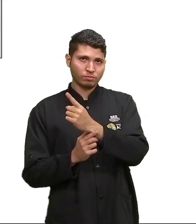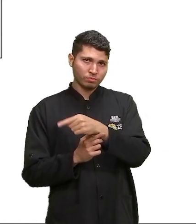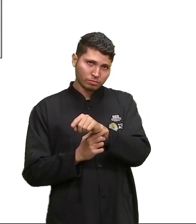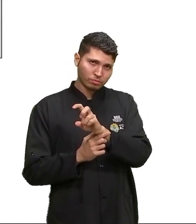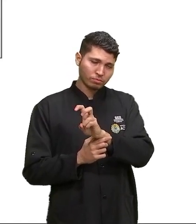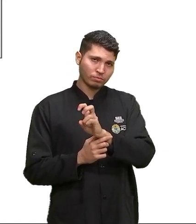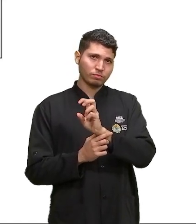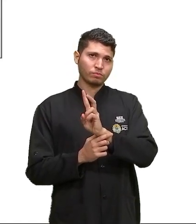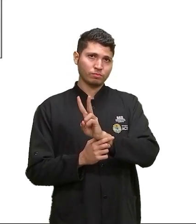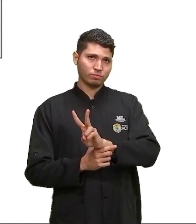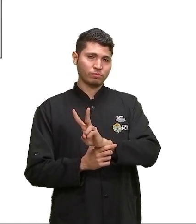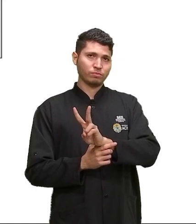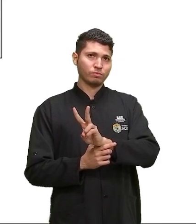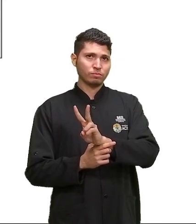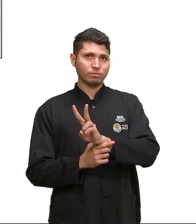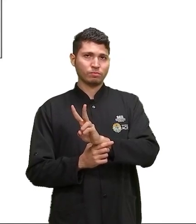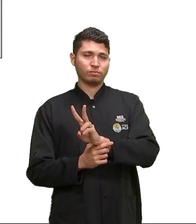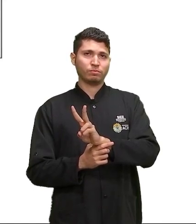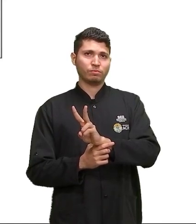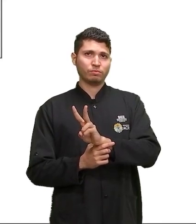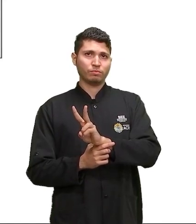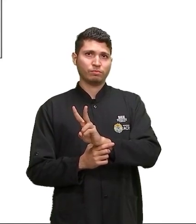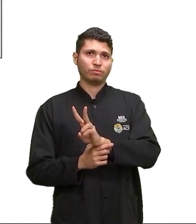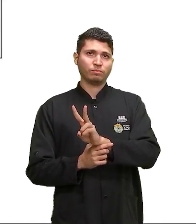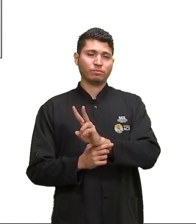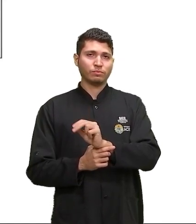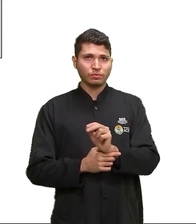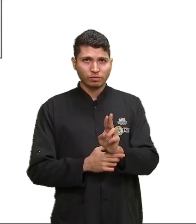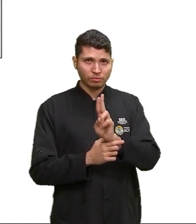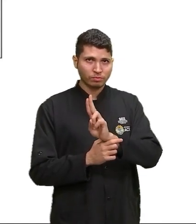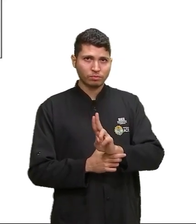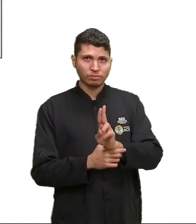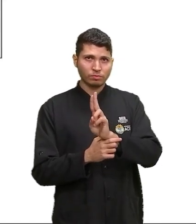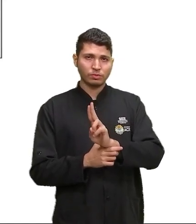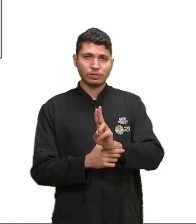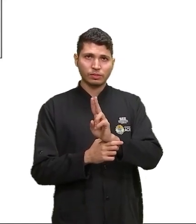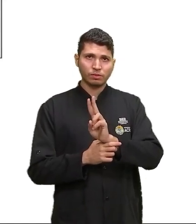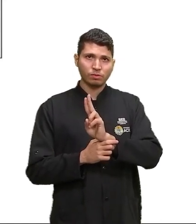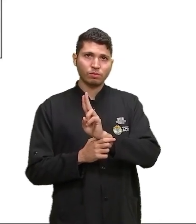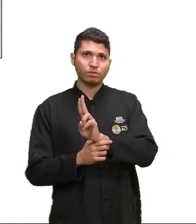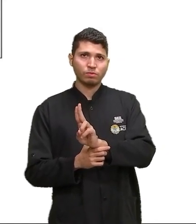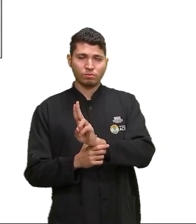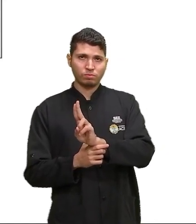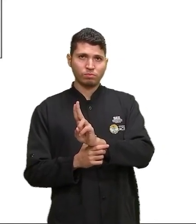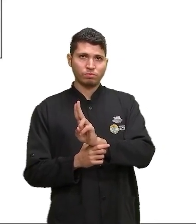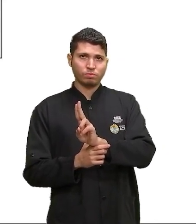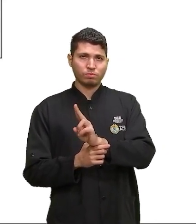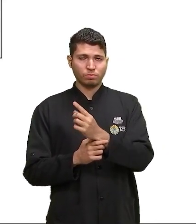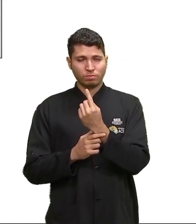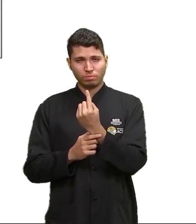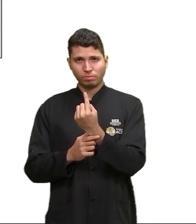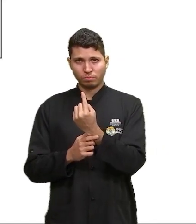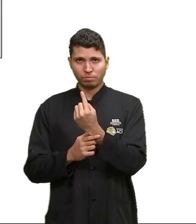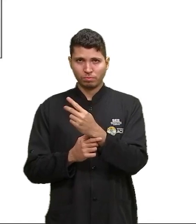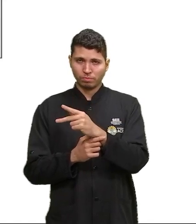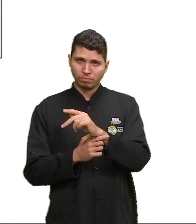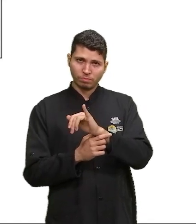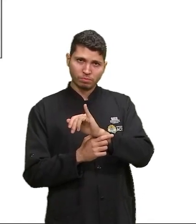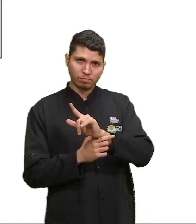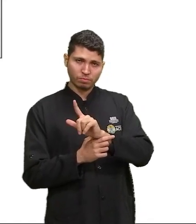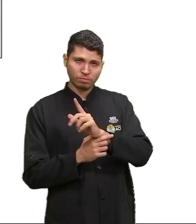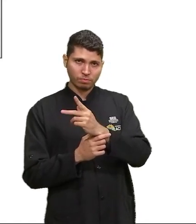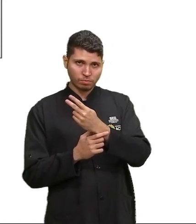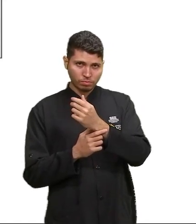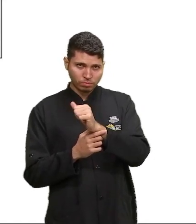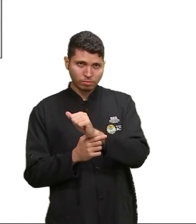1,5 volts. Literalmente, a gente vai utilizar a tensão de uma única pilha. Já, como esse circuito também tem